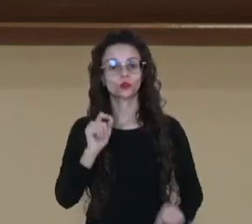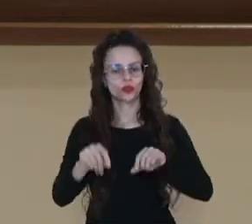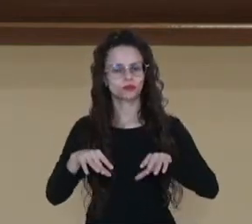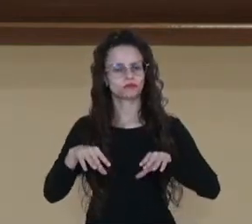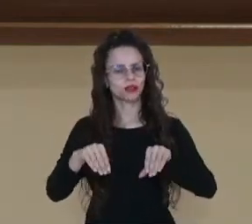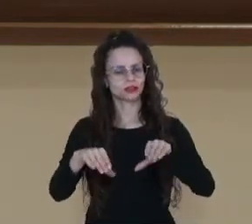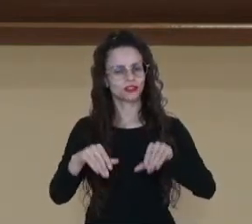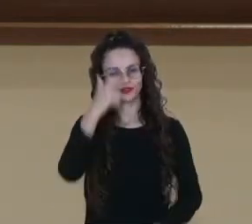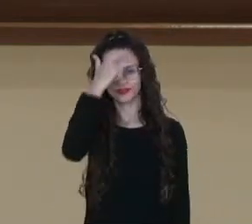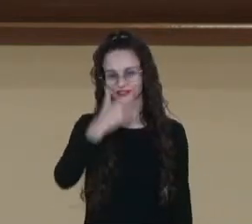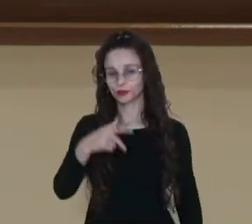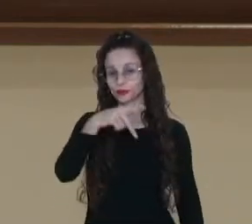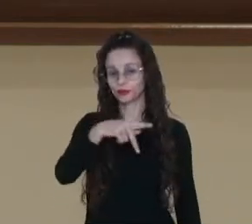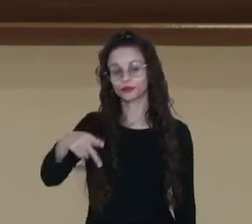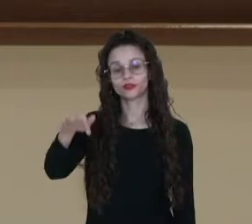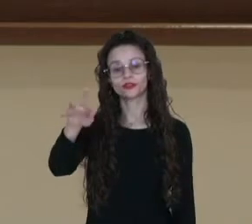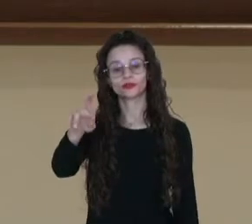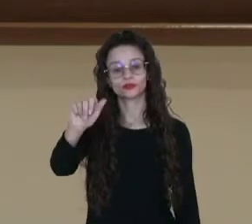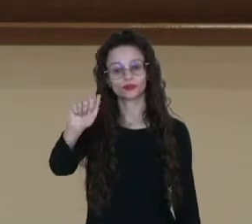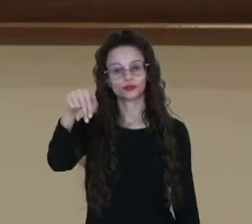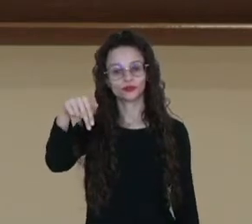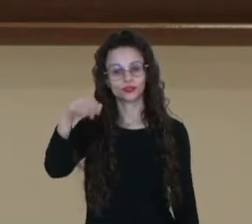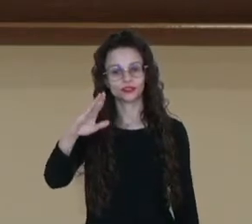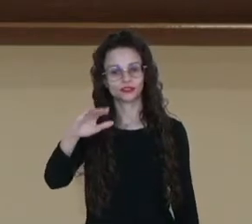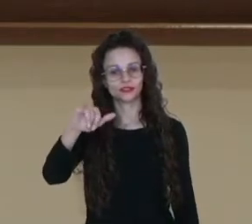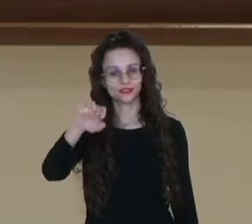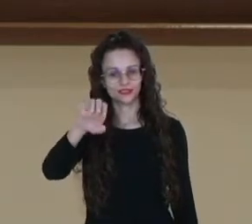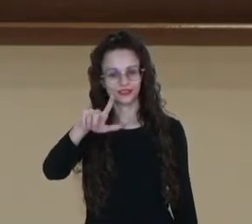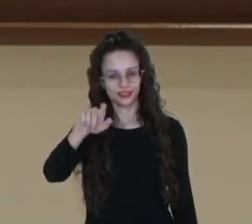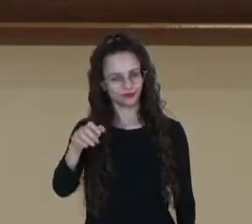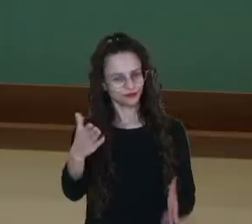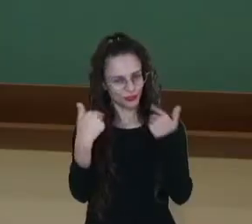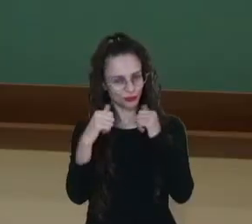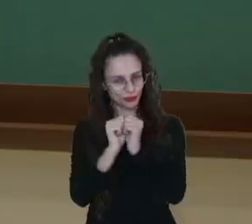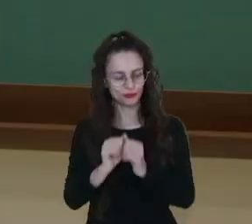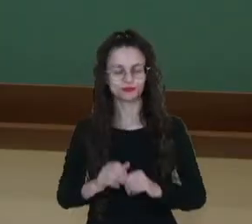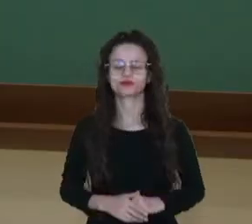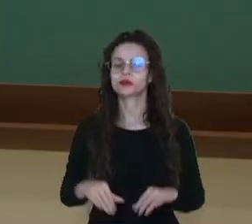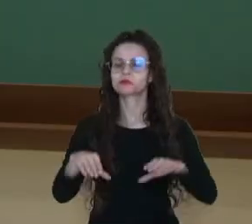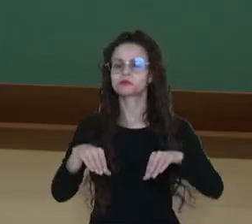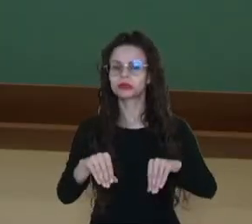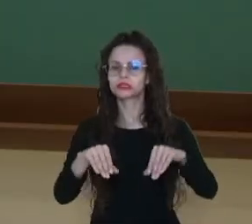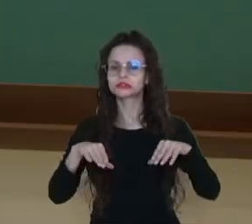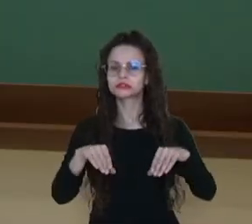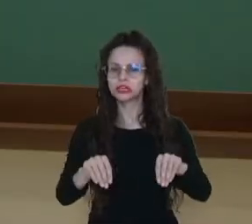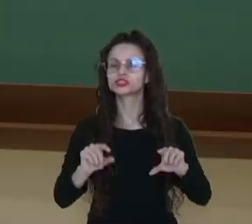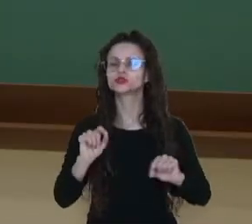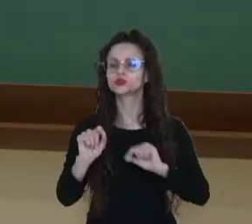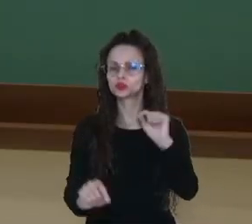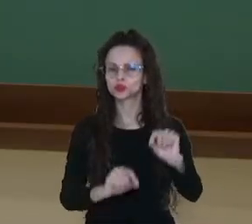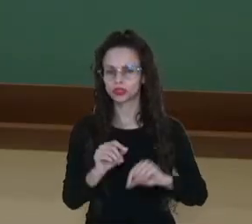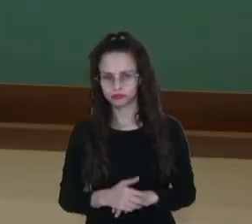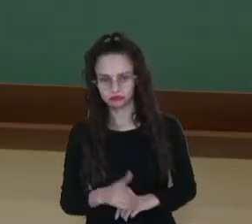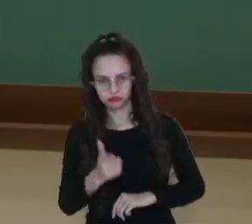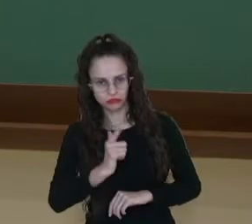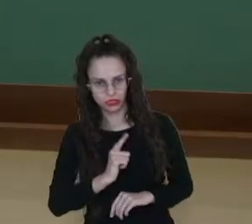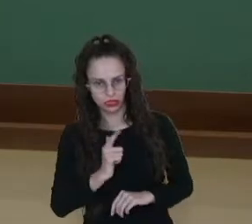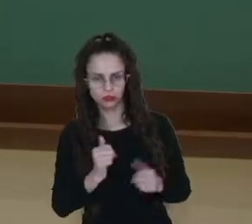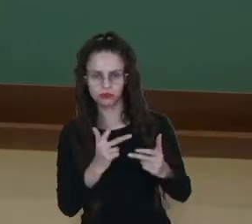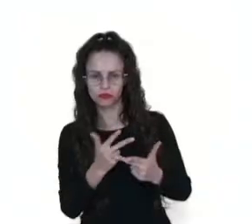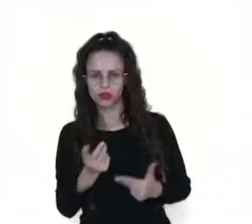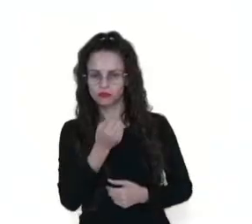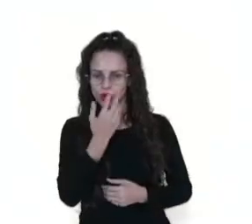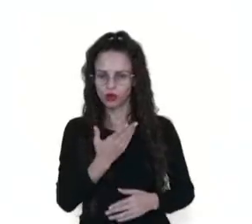Eu sou a professora Franciele Galdino, vem comigo. Massagem. Existem benefícios